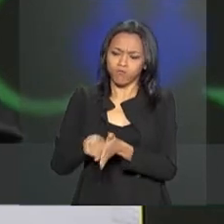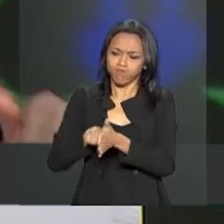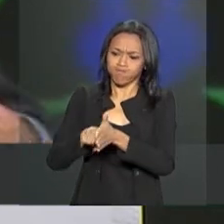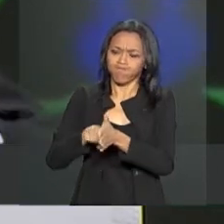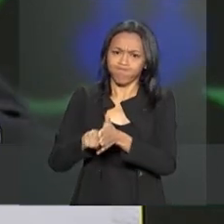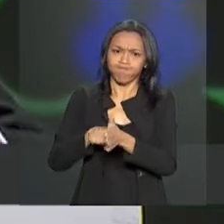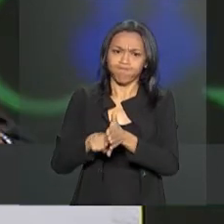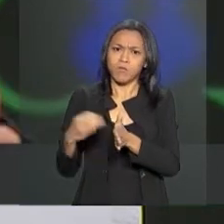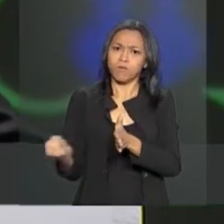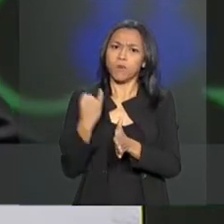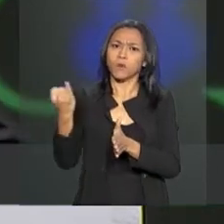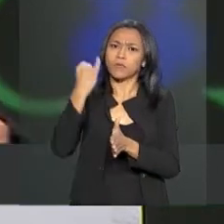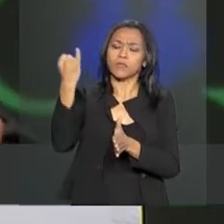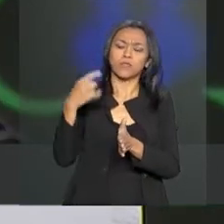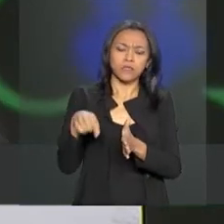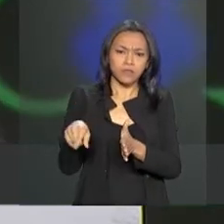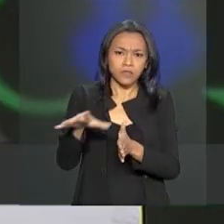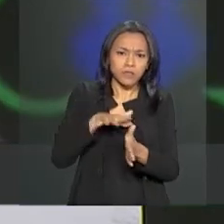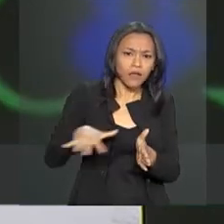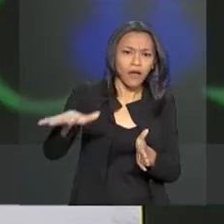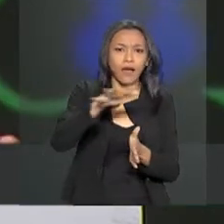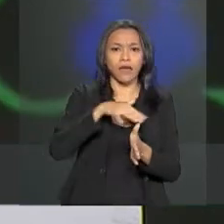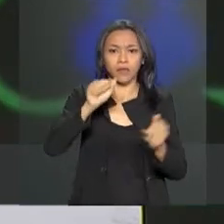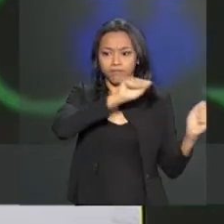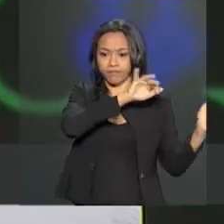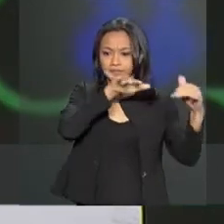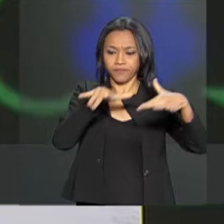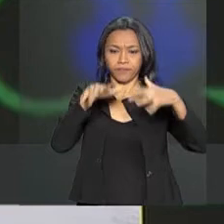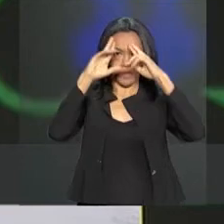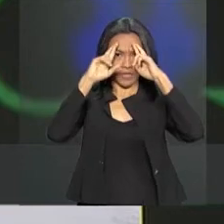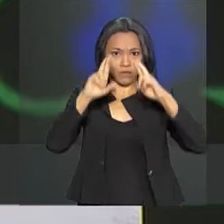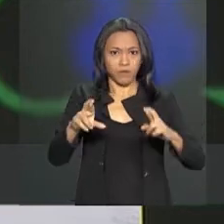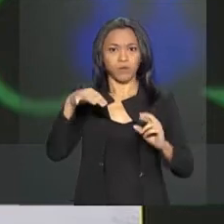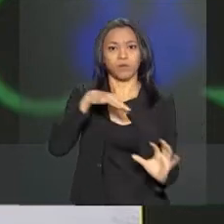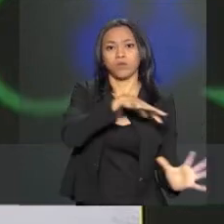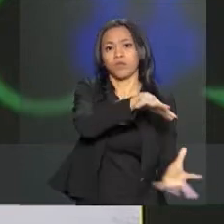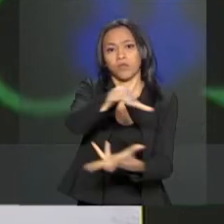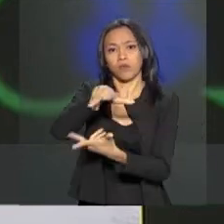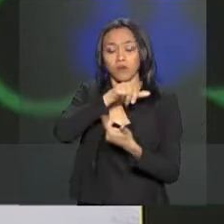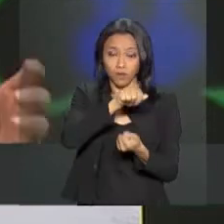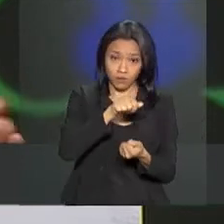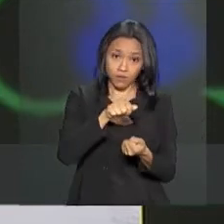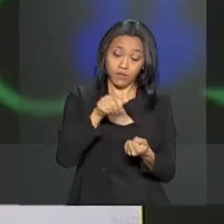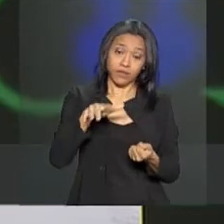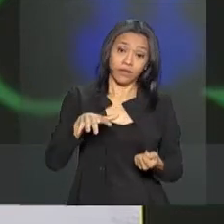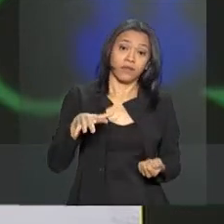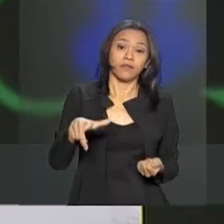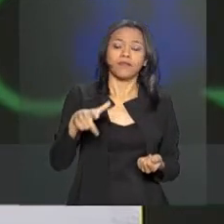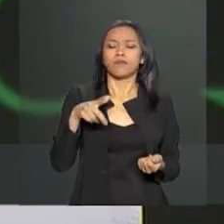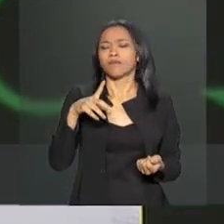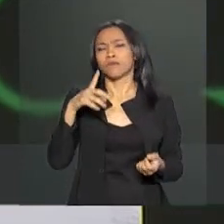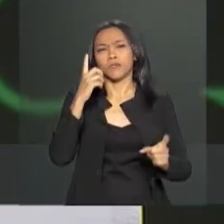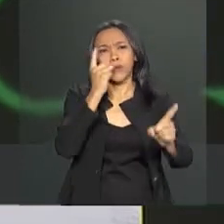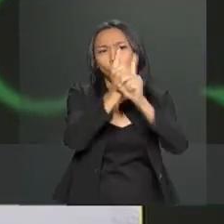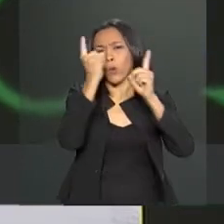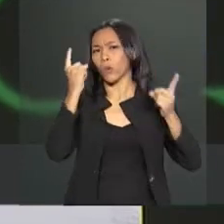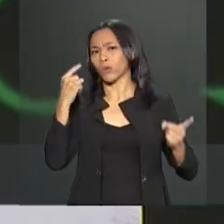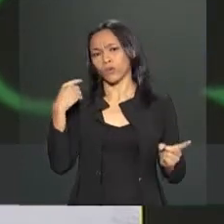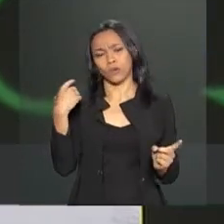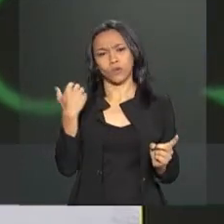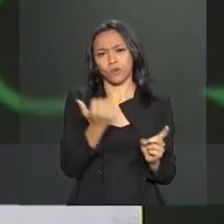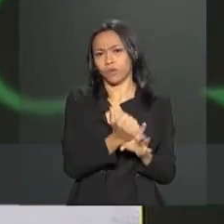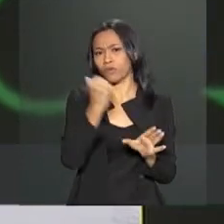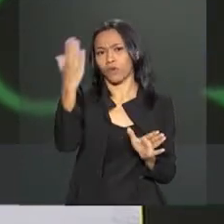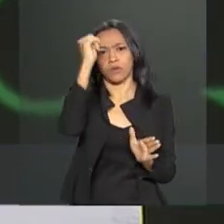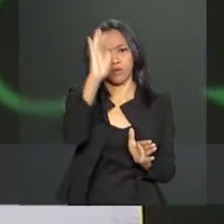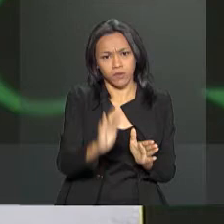relevantíssimos, reconhecidos internacionalmente, nas várias viagens e encontros